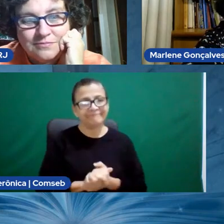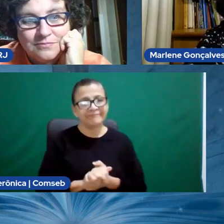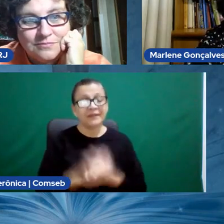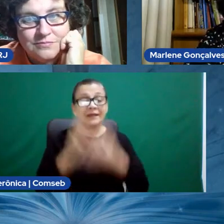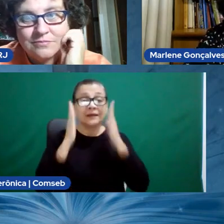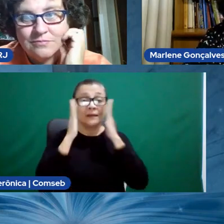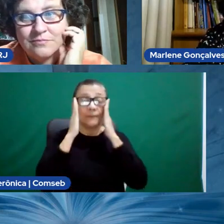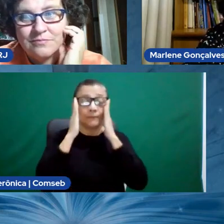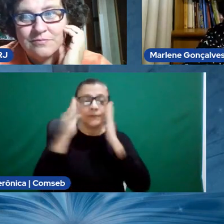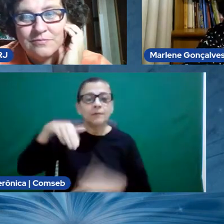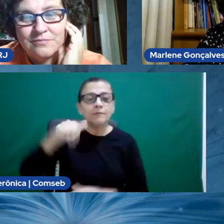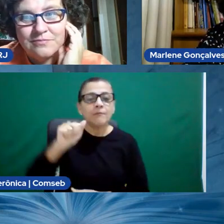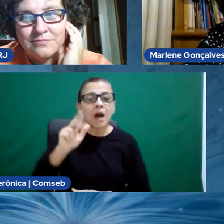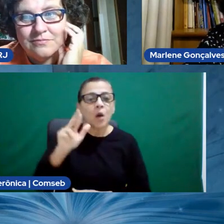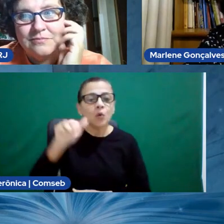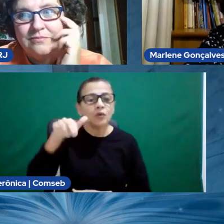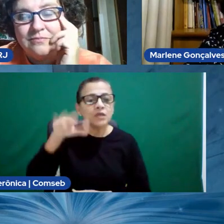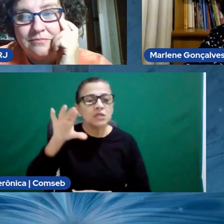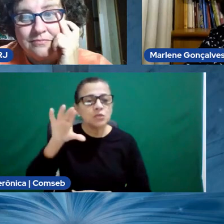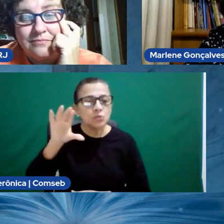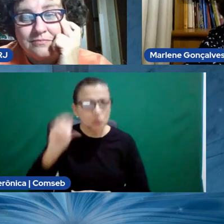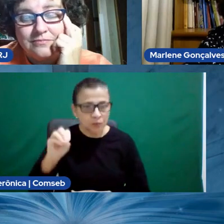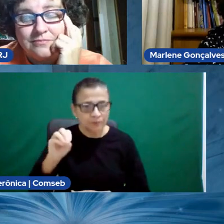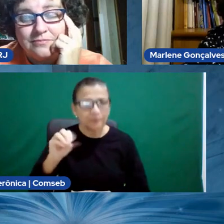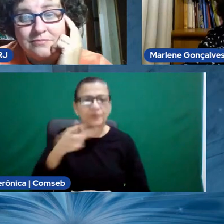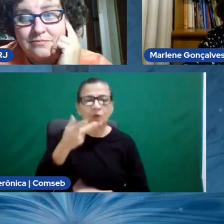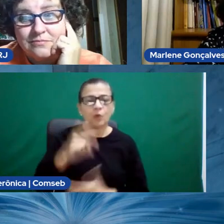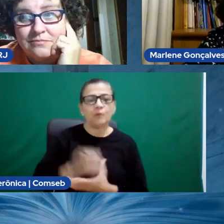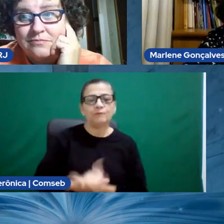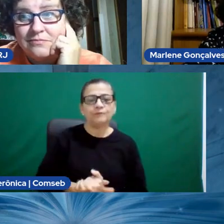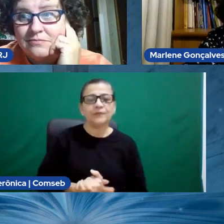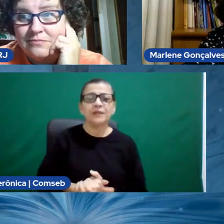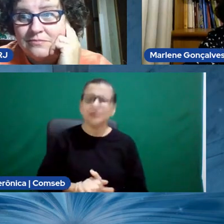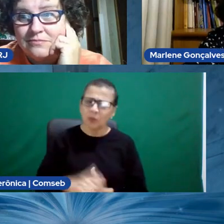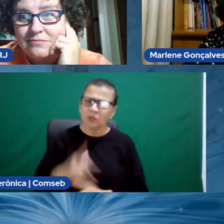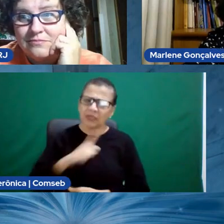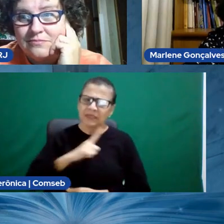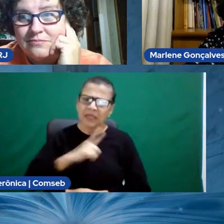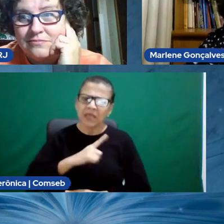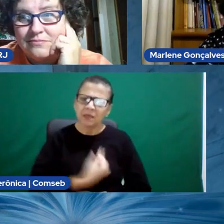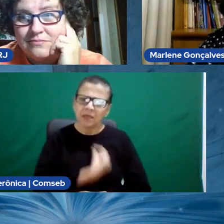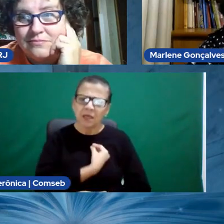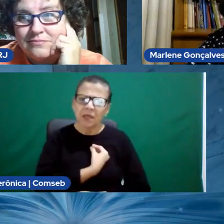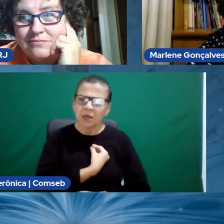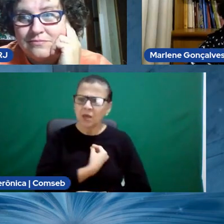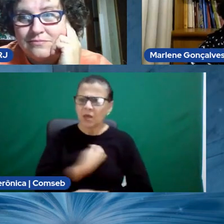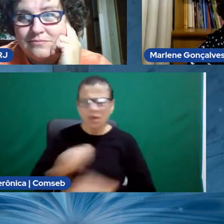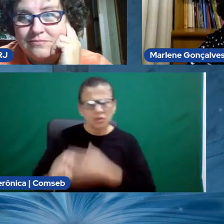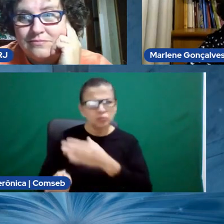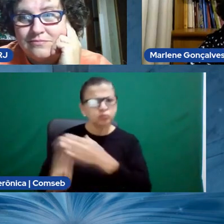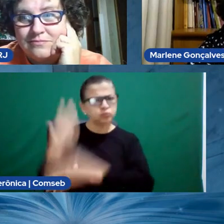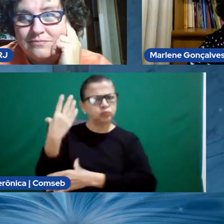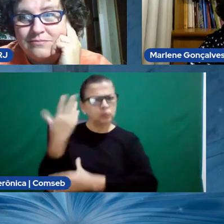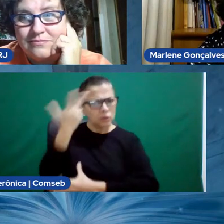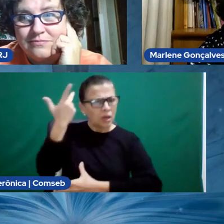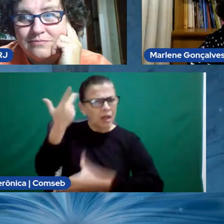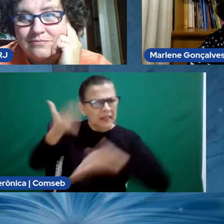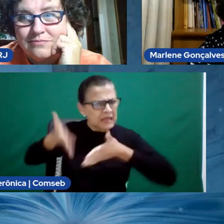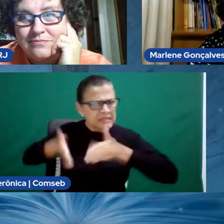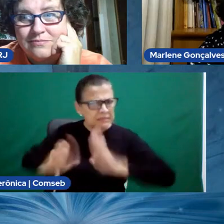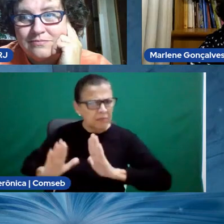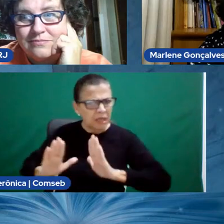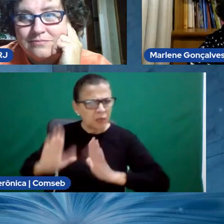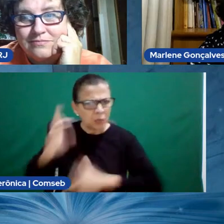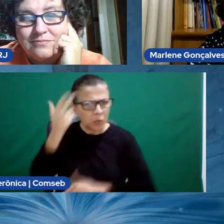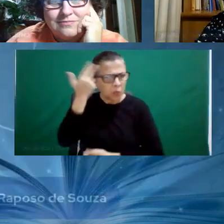Maurício Raposo, às 20h22, diz: existe então nascimento espontâneo e não geração espontânea? O